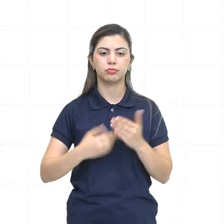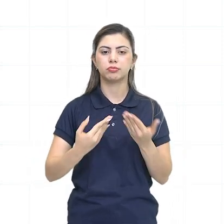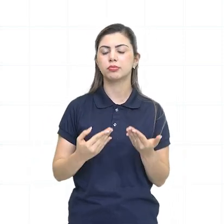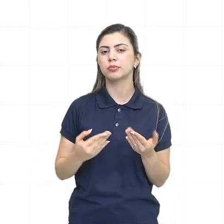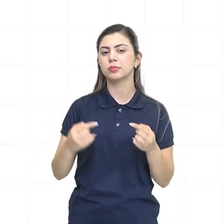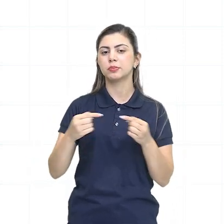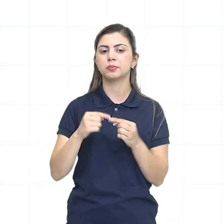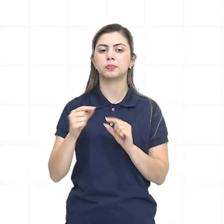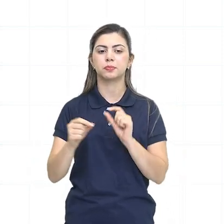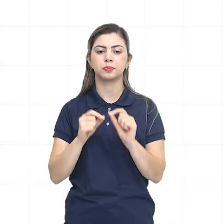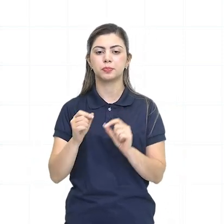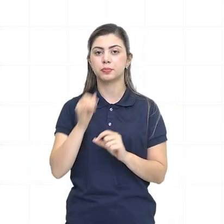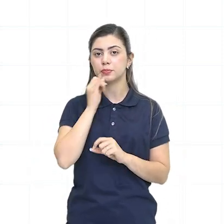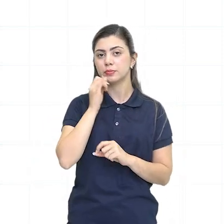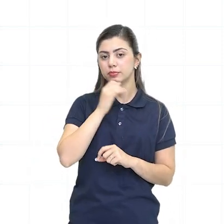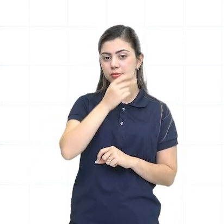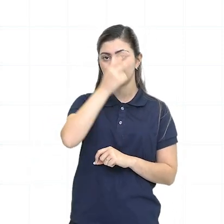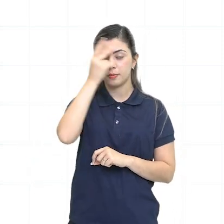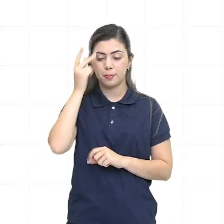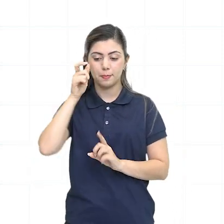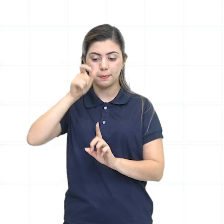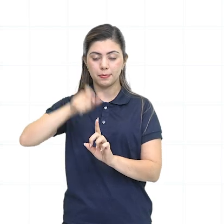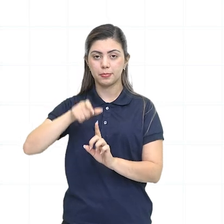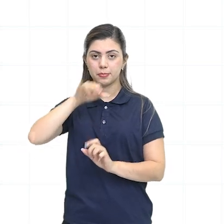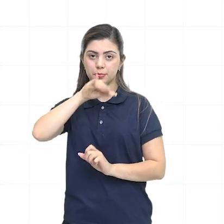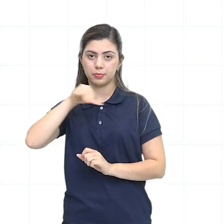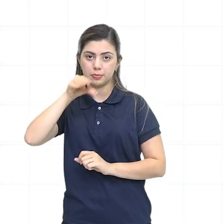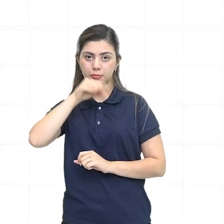Indicando quando o personagem vai falar.